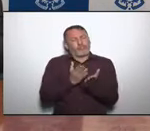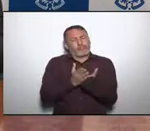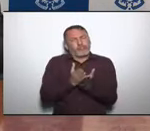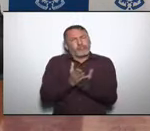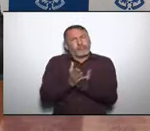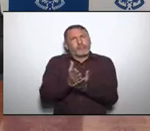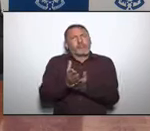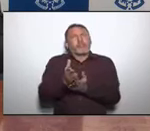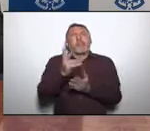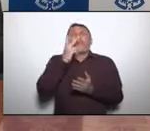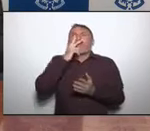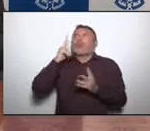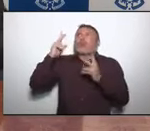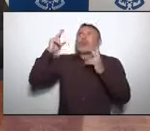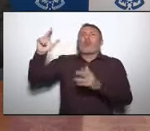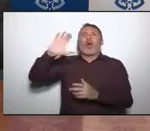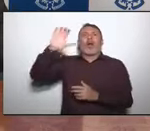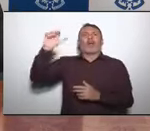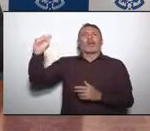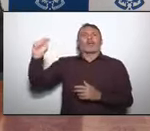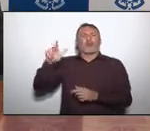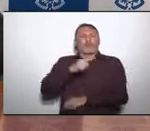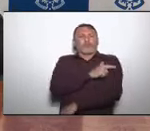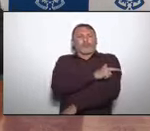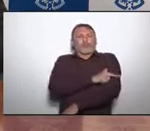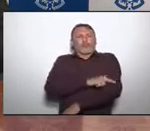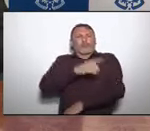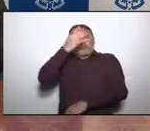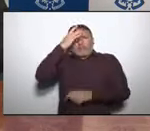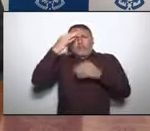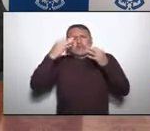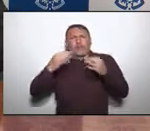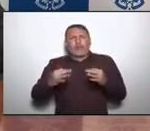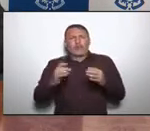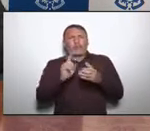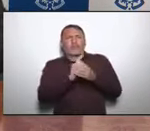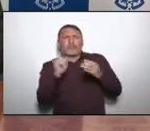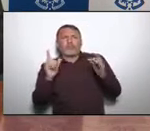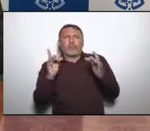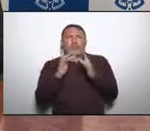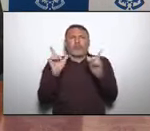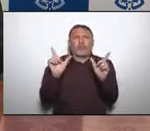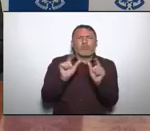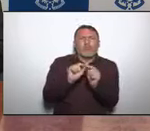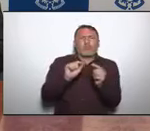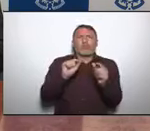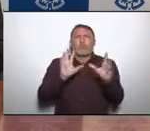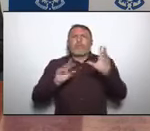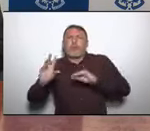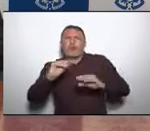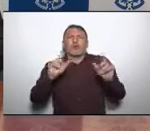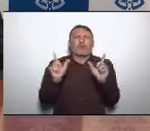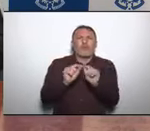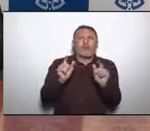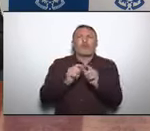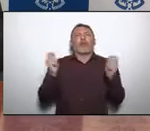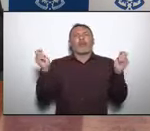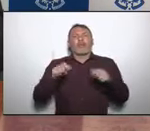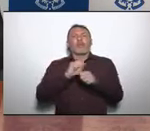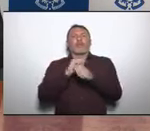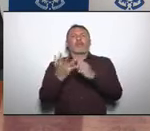disciplina asiática para a gente poder ter a capacidade de controlar o contágio desse vírus aqui no estado do